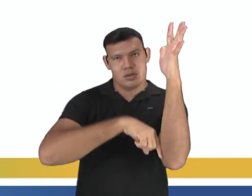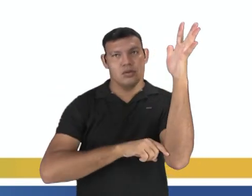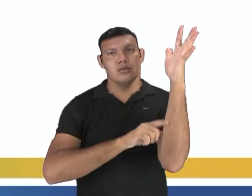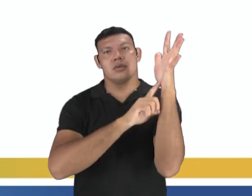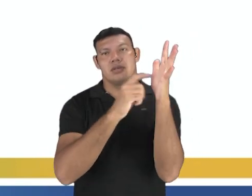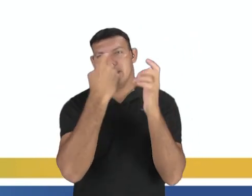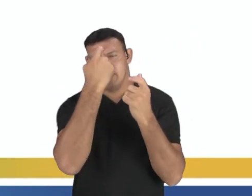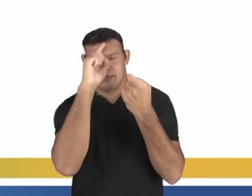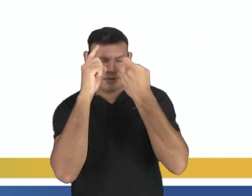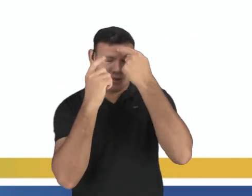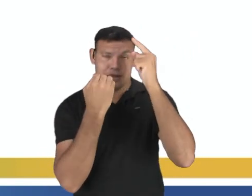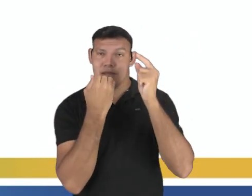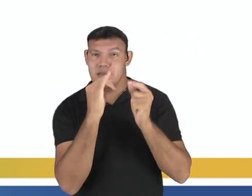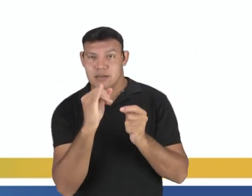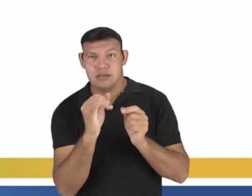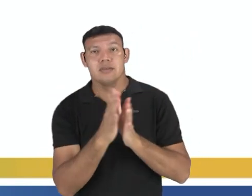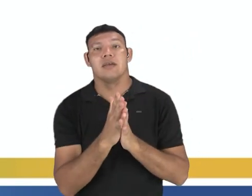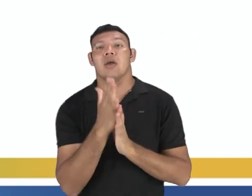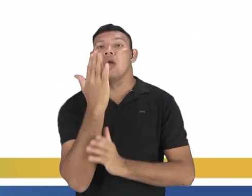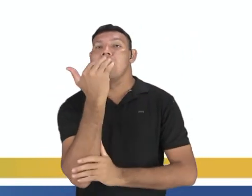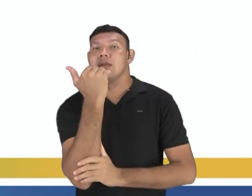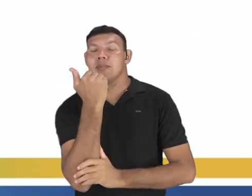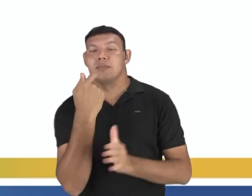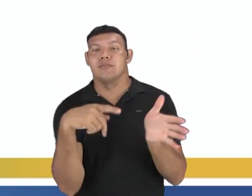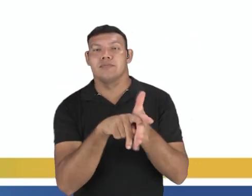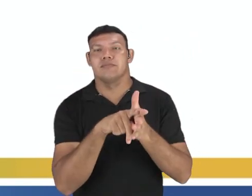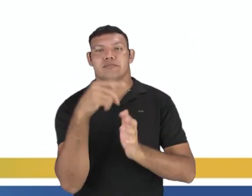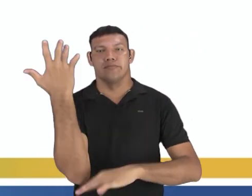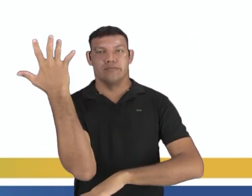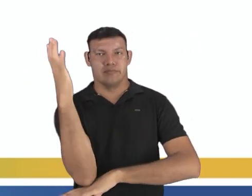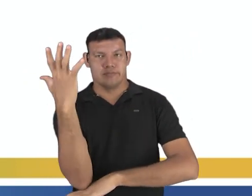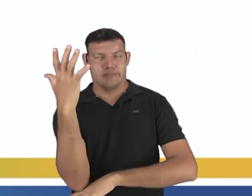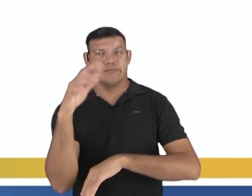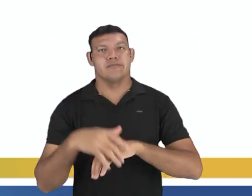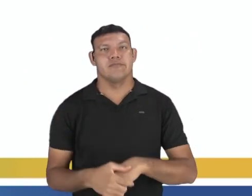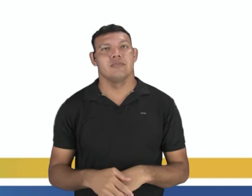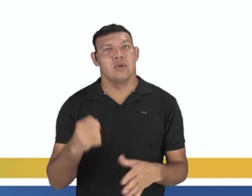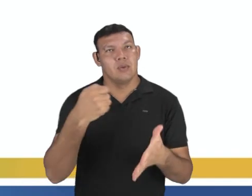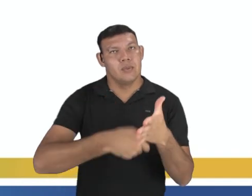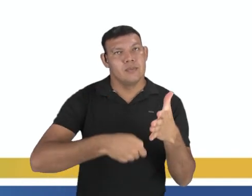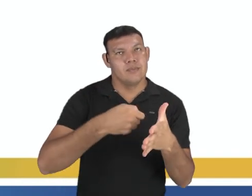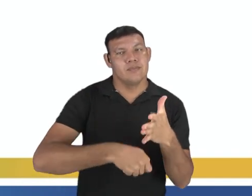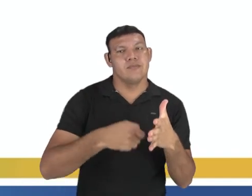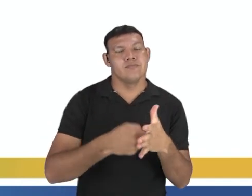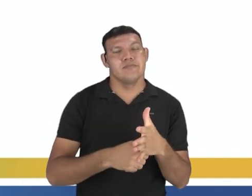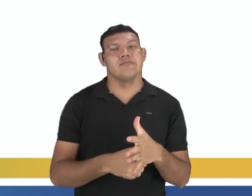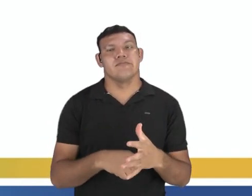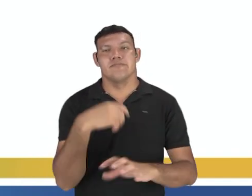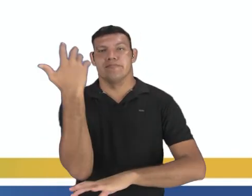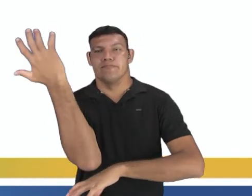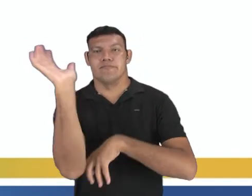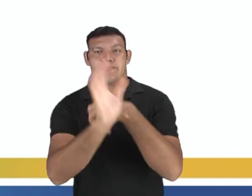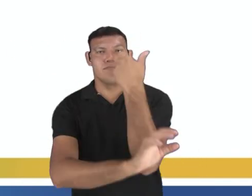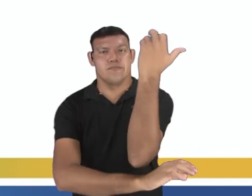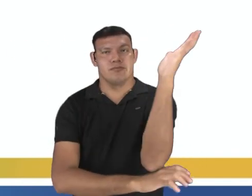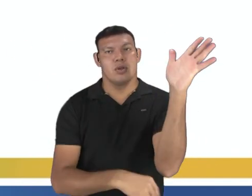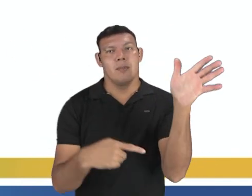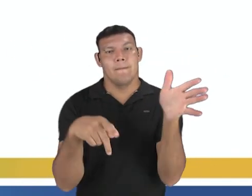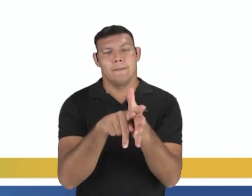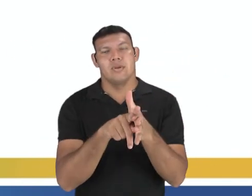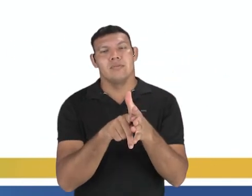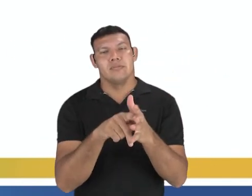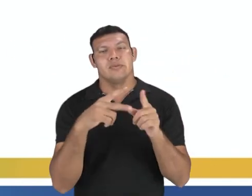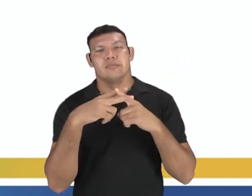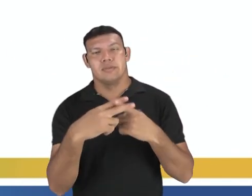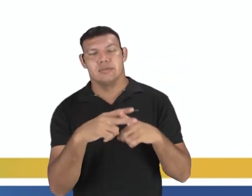é um processo que produz energia necessária ao início da cadeia alimentar. Daí é incontestável a importância das plantas na manutenção